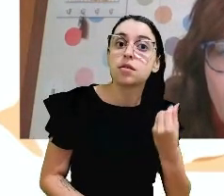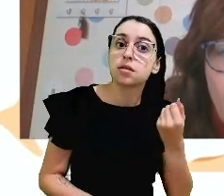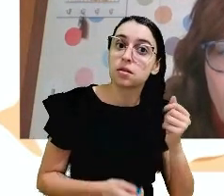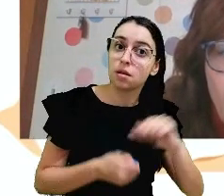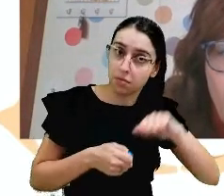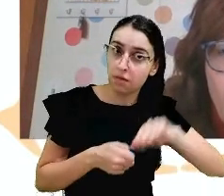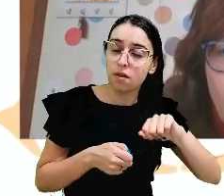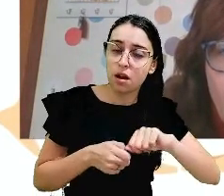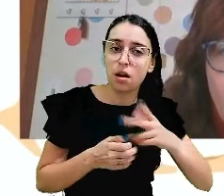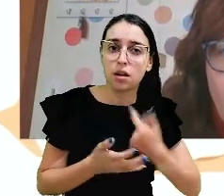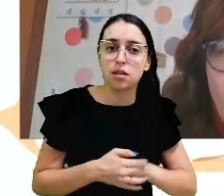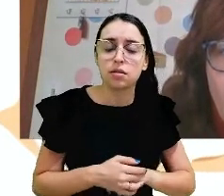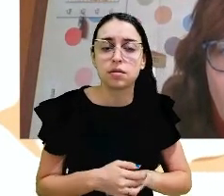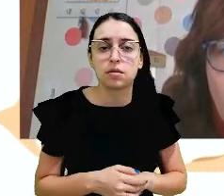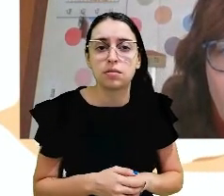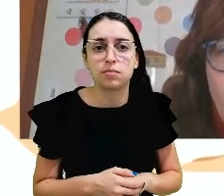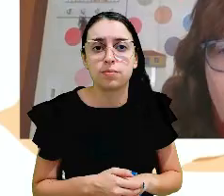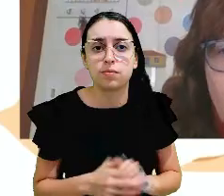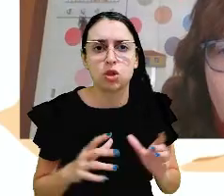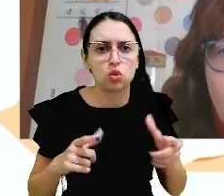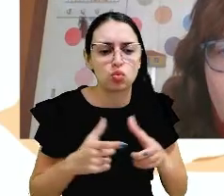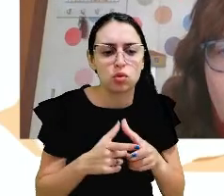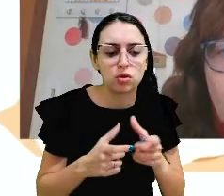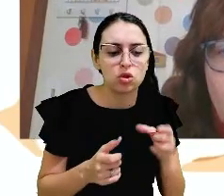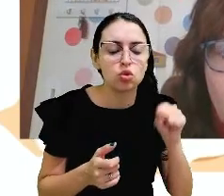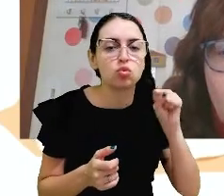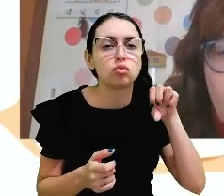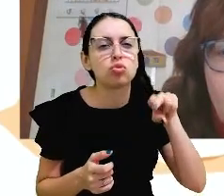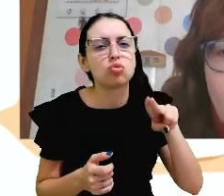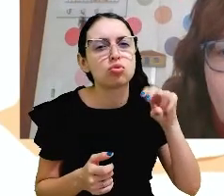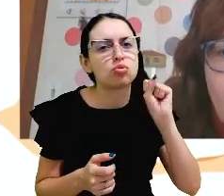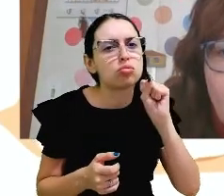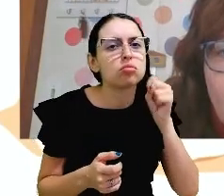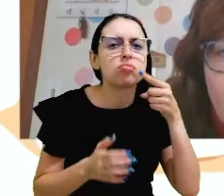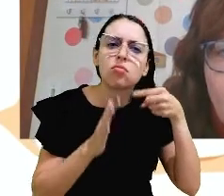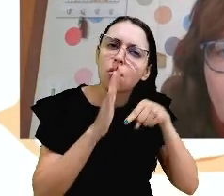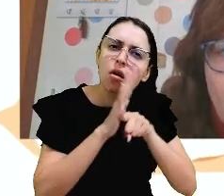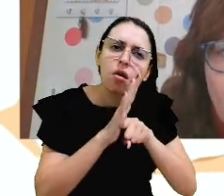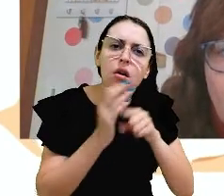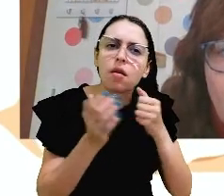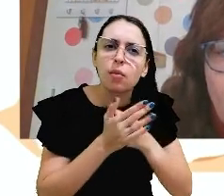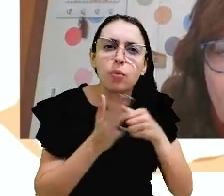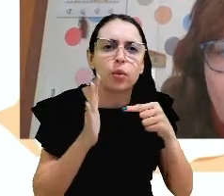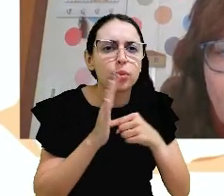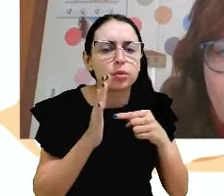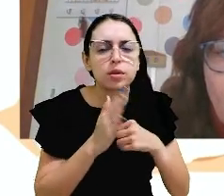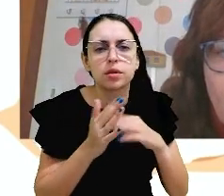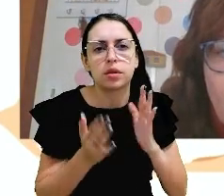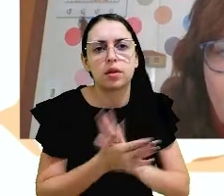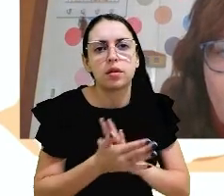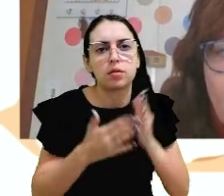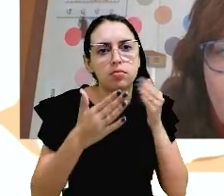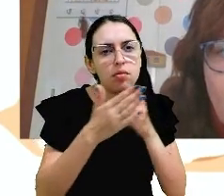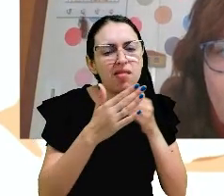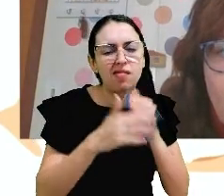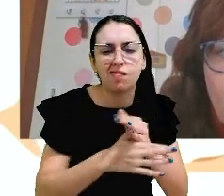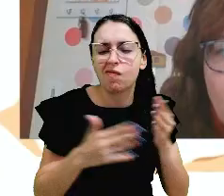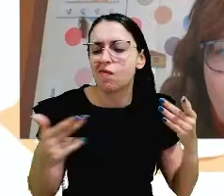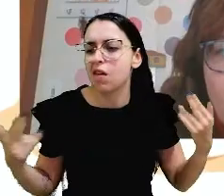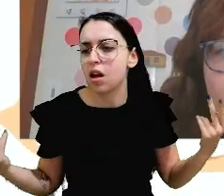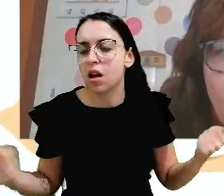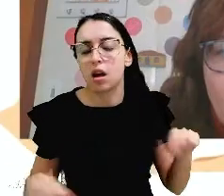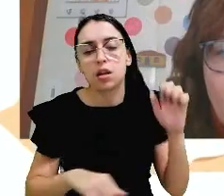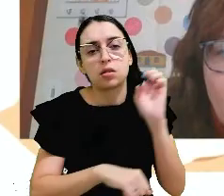Onde o SUS não alcança totalmente, e a gente tem uma série de regiões em que o SUS